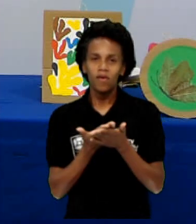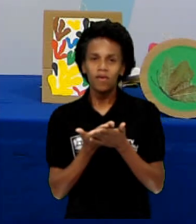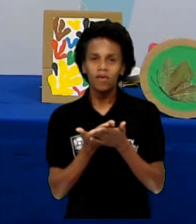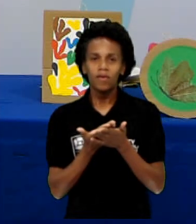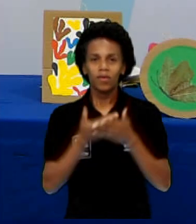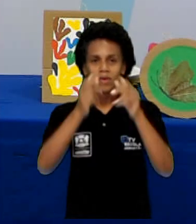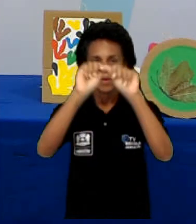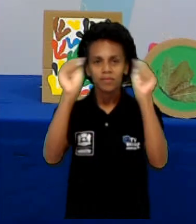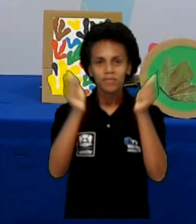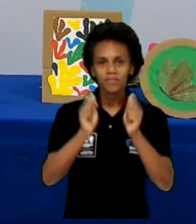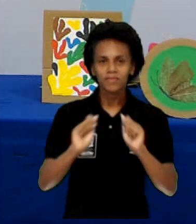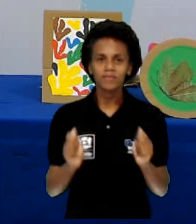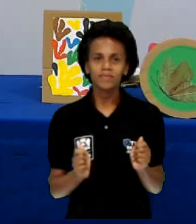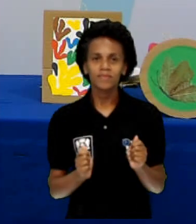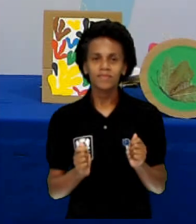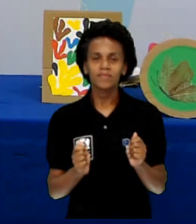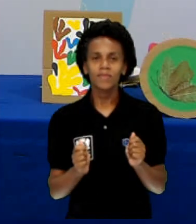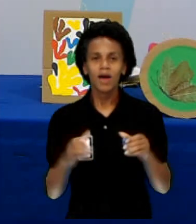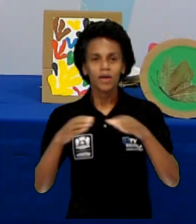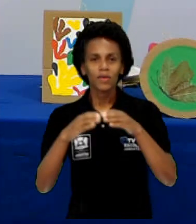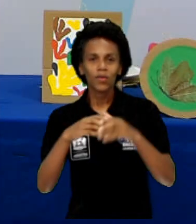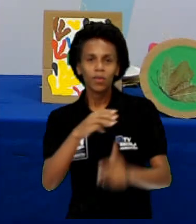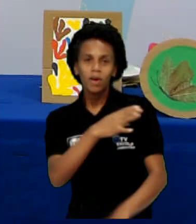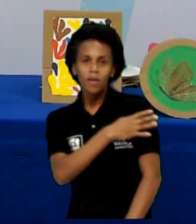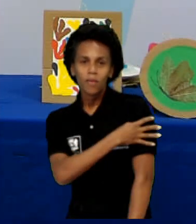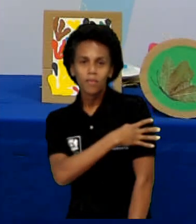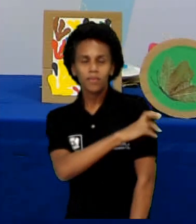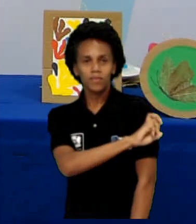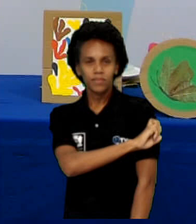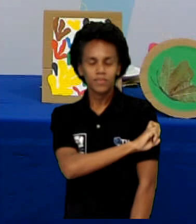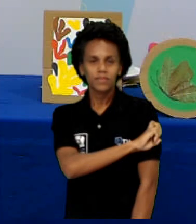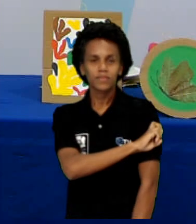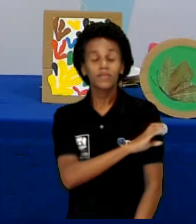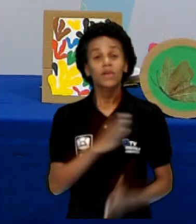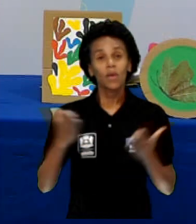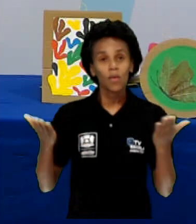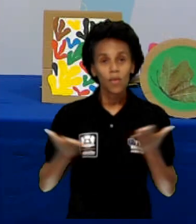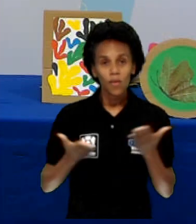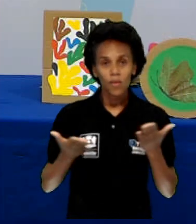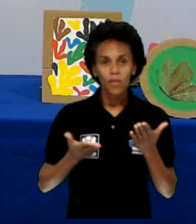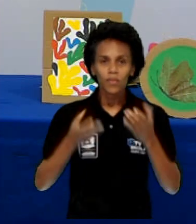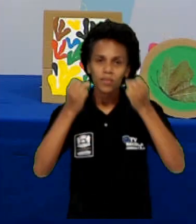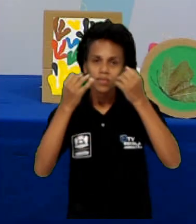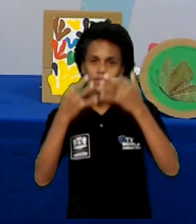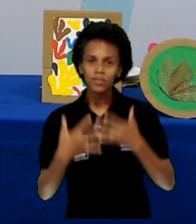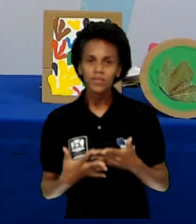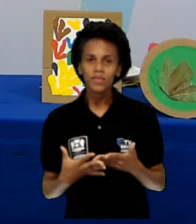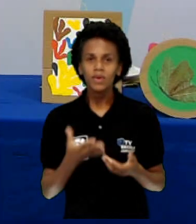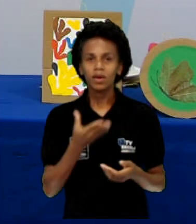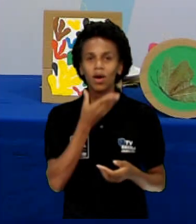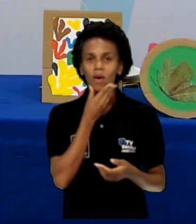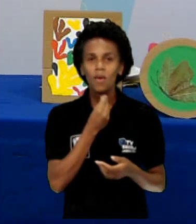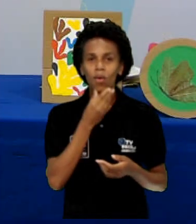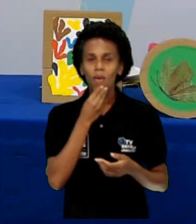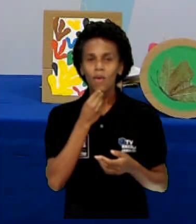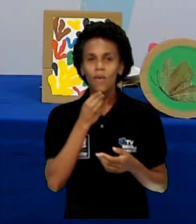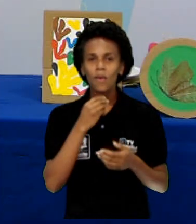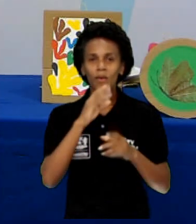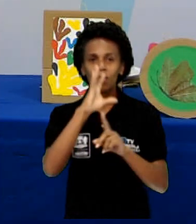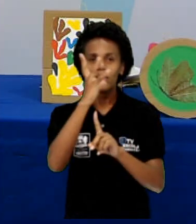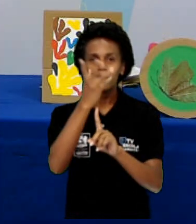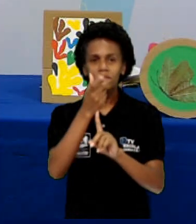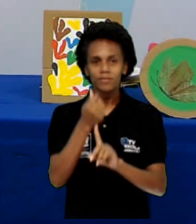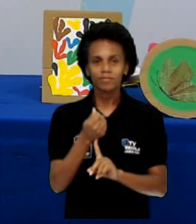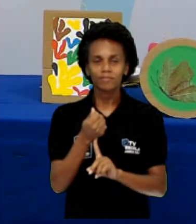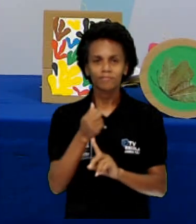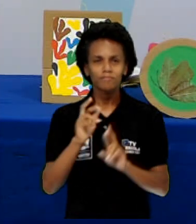dos 4º e 5º anos. Hoje a gente vai falar sobre um artista bem diferenciado que se chama Henri